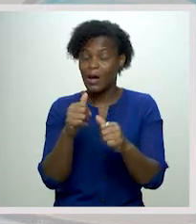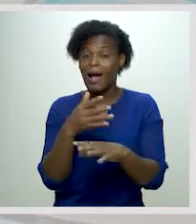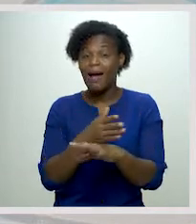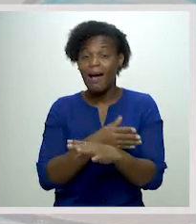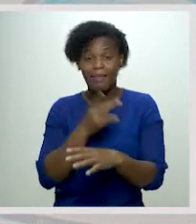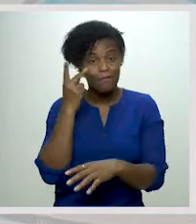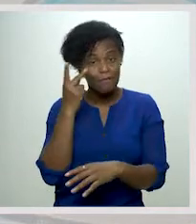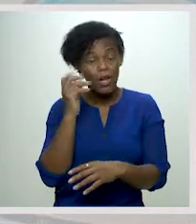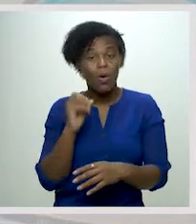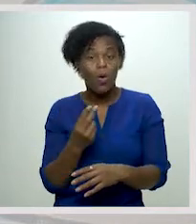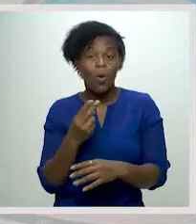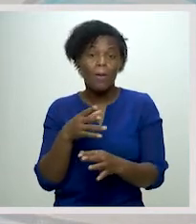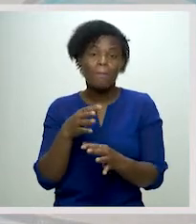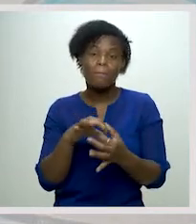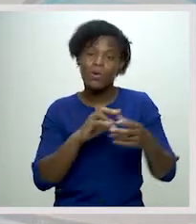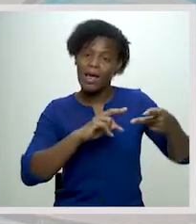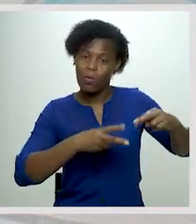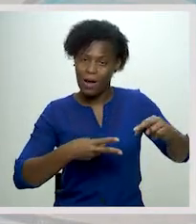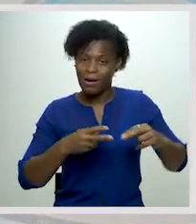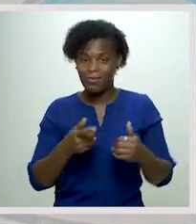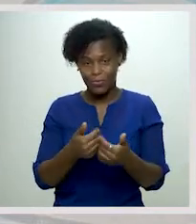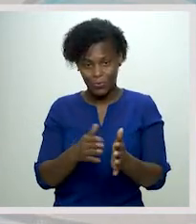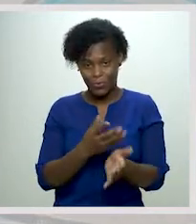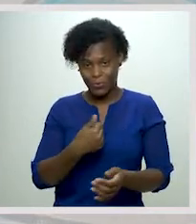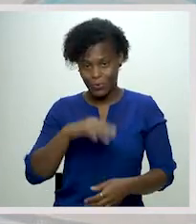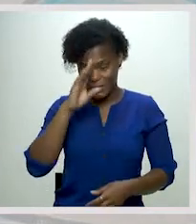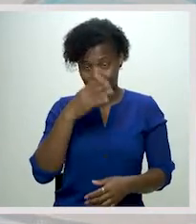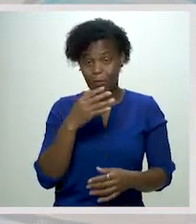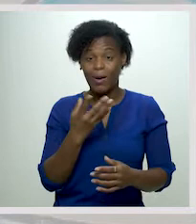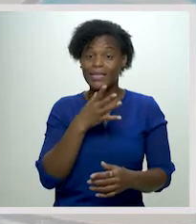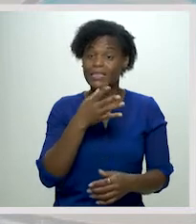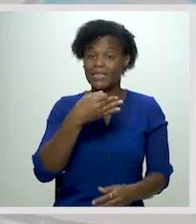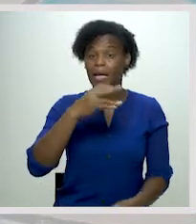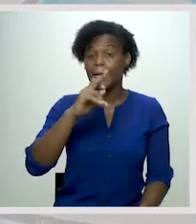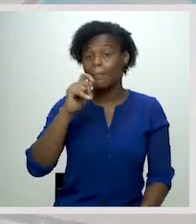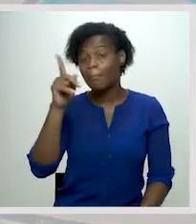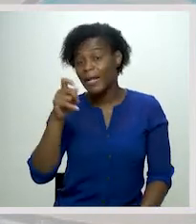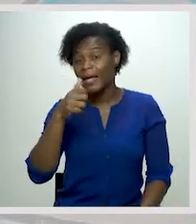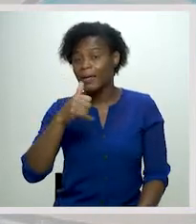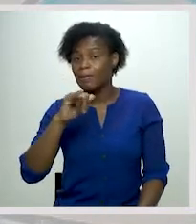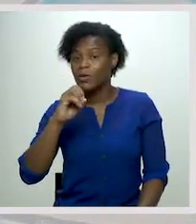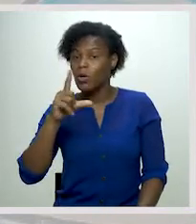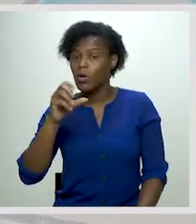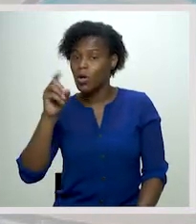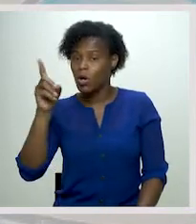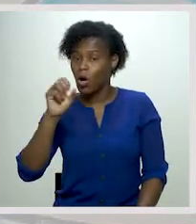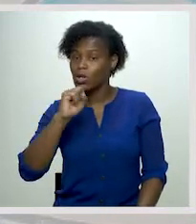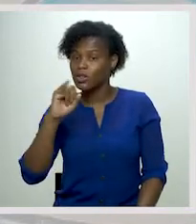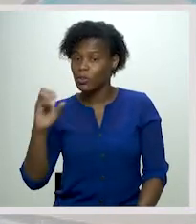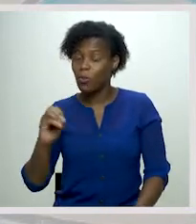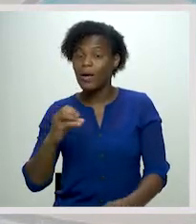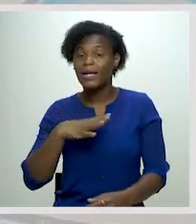evolução pré-biológica ou molecular. Todos nós sabemos, quando se diz pré-biológica, é antes da